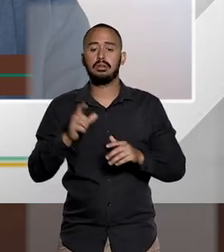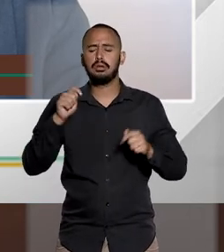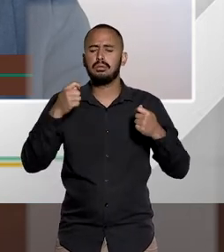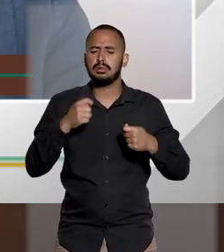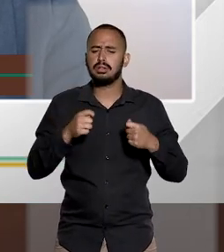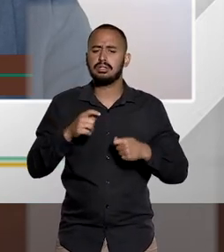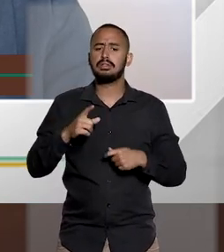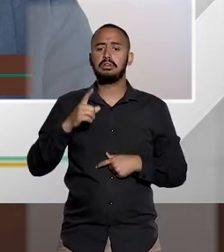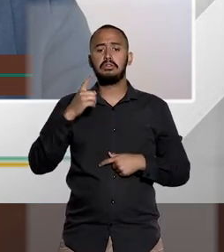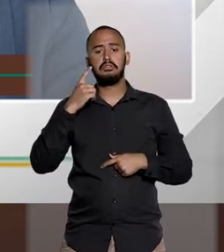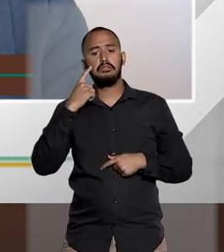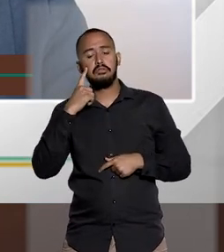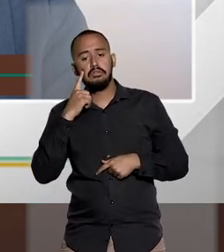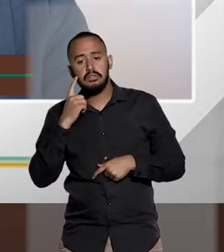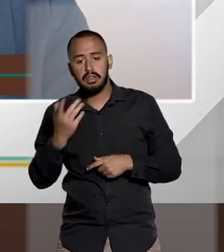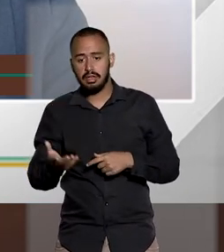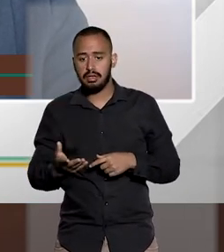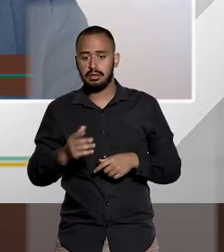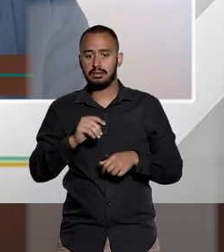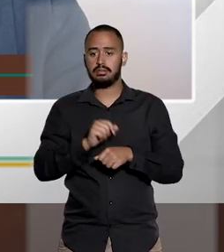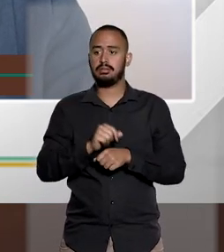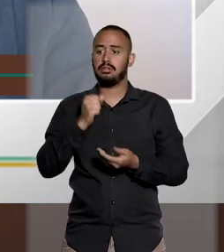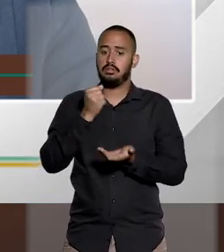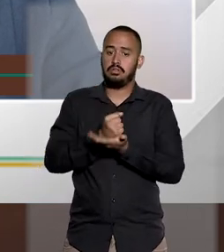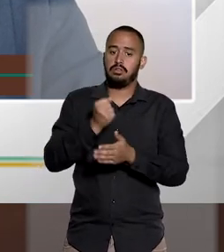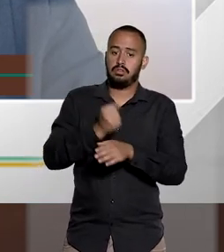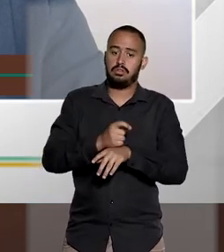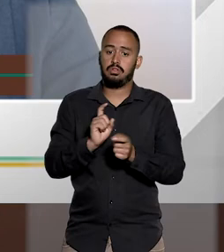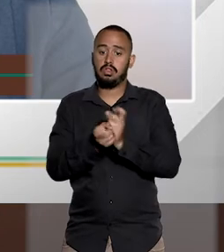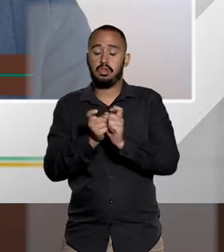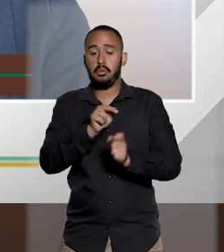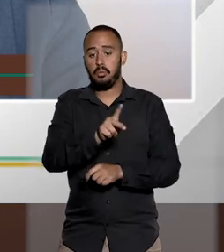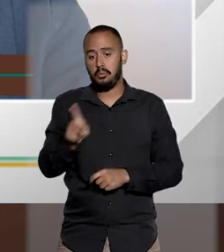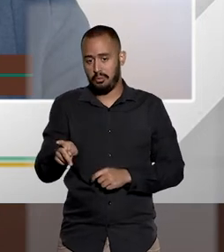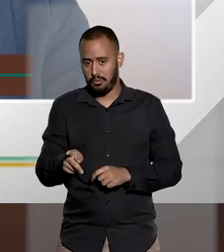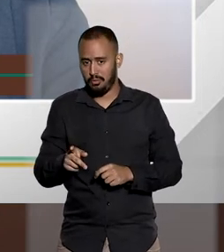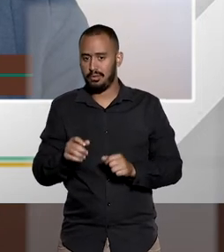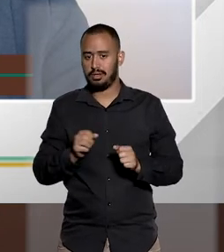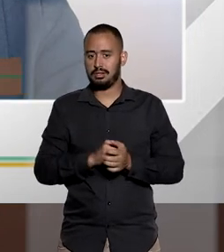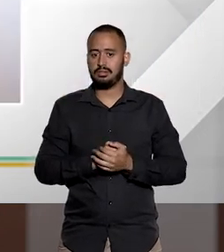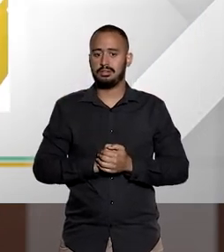regras previstas na legislação quando celebrar contratos com a administração pública.